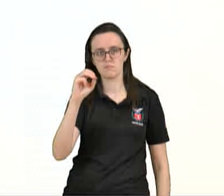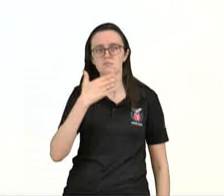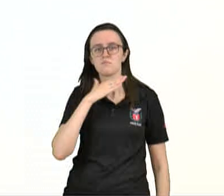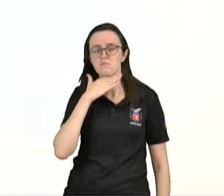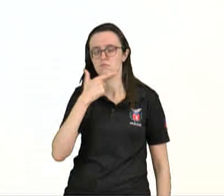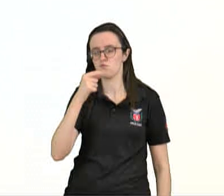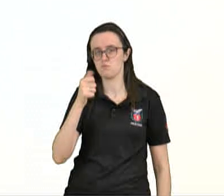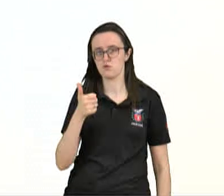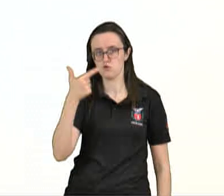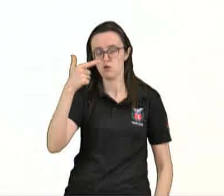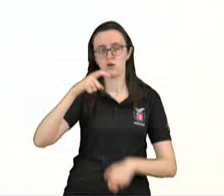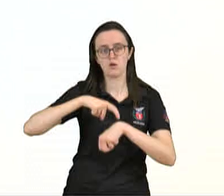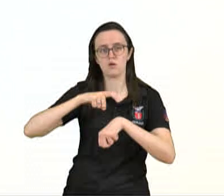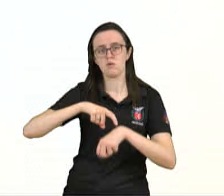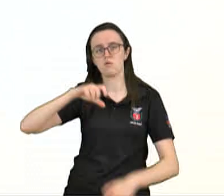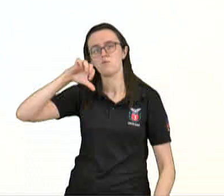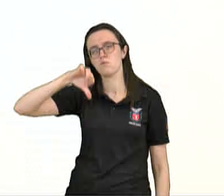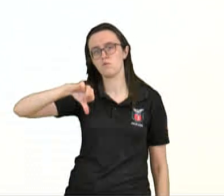30/3/2012, às